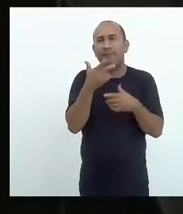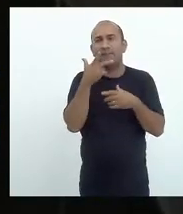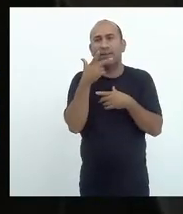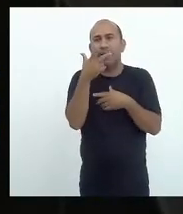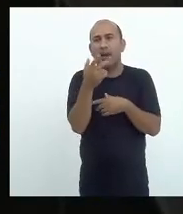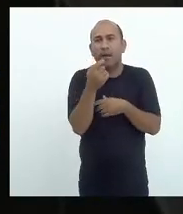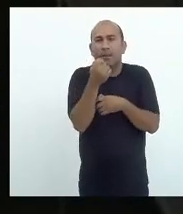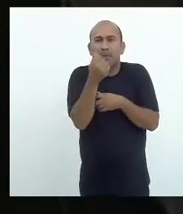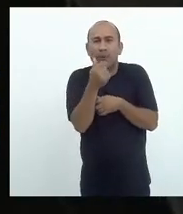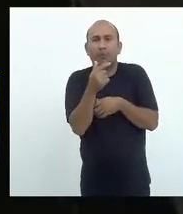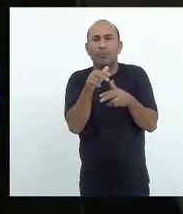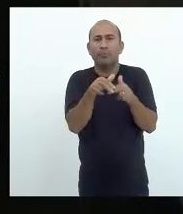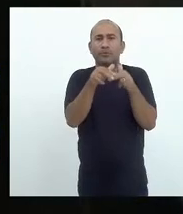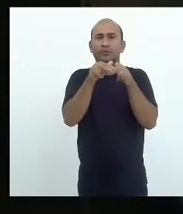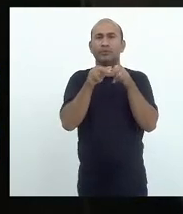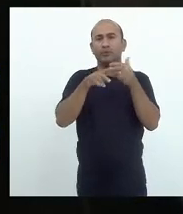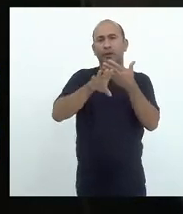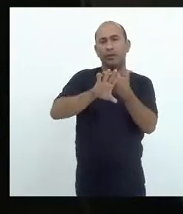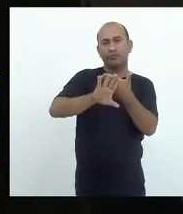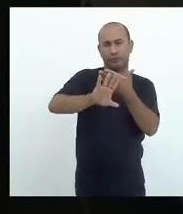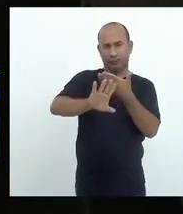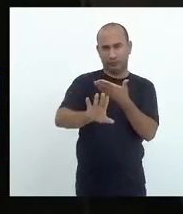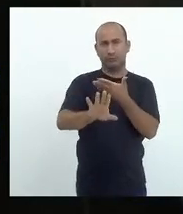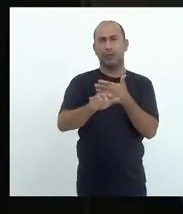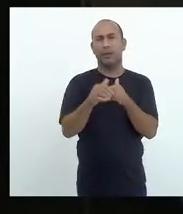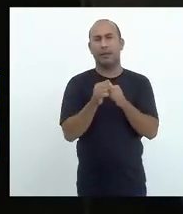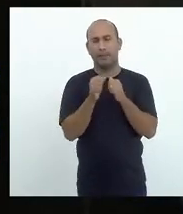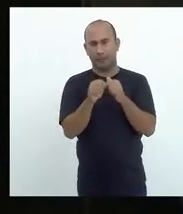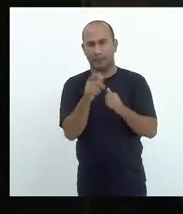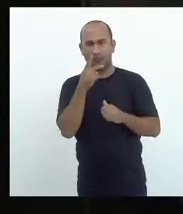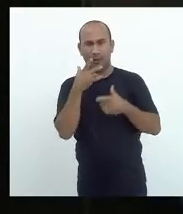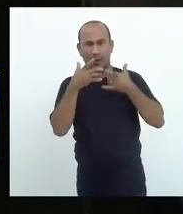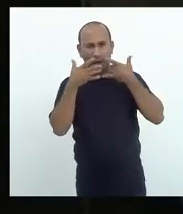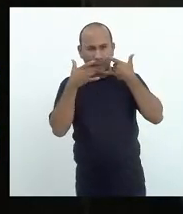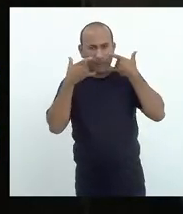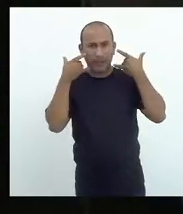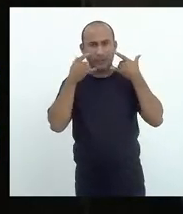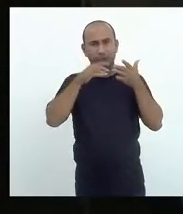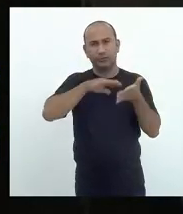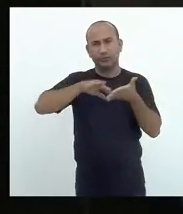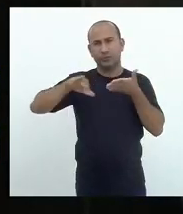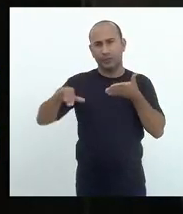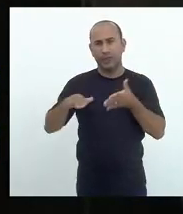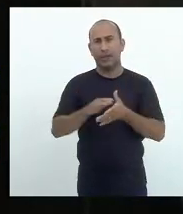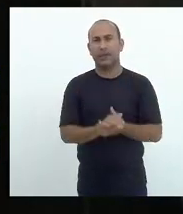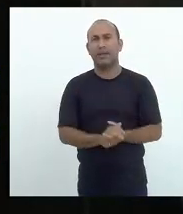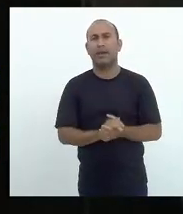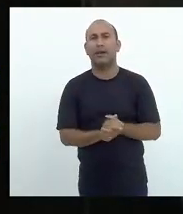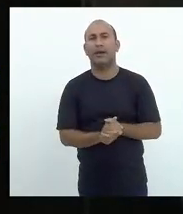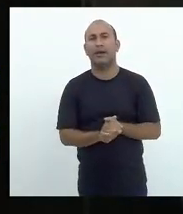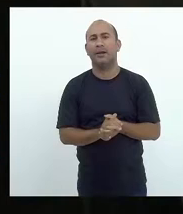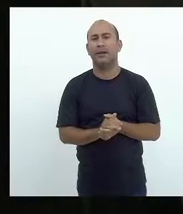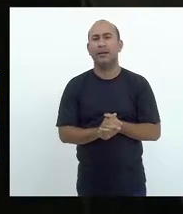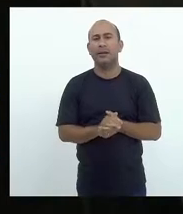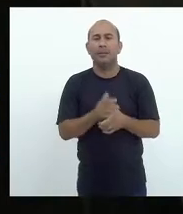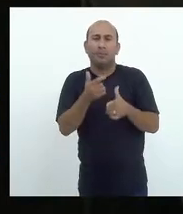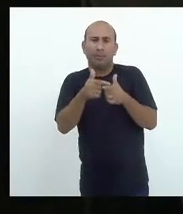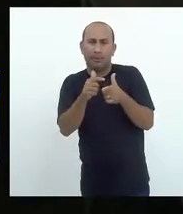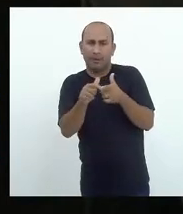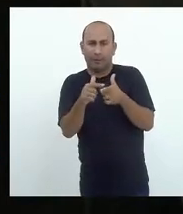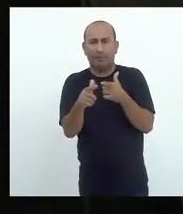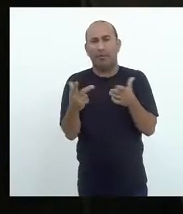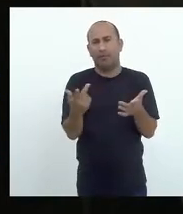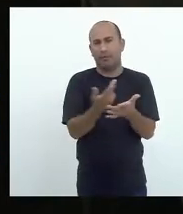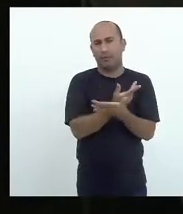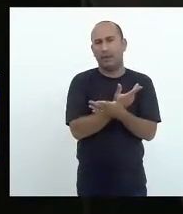sem máscara, por conta do distanciamento, que está bem elevado, e aí não põe em prejuízo, em